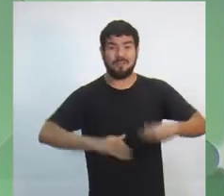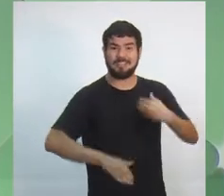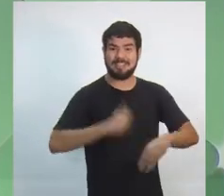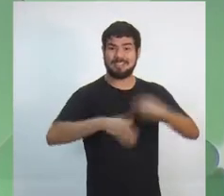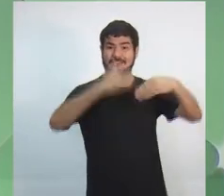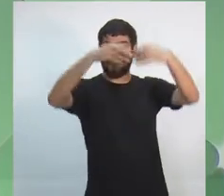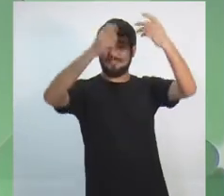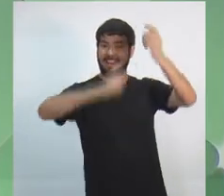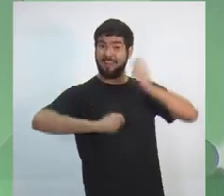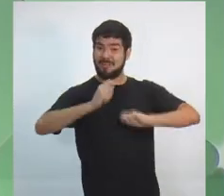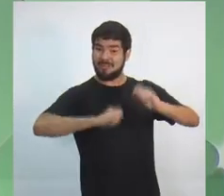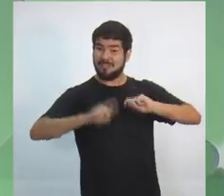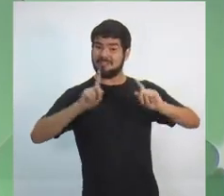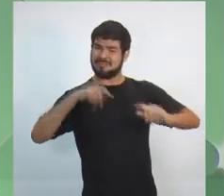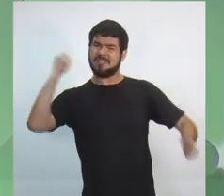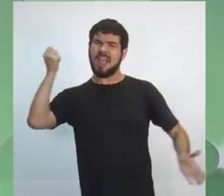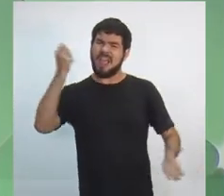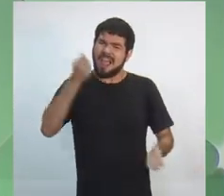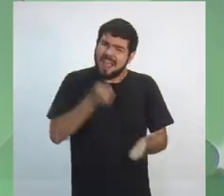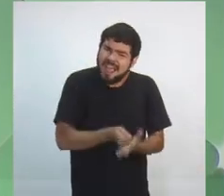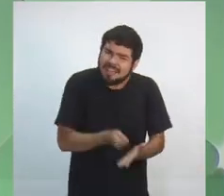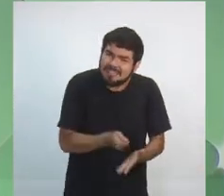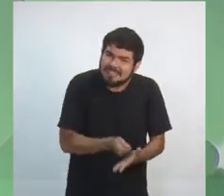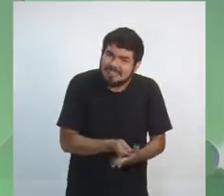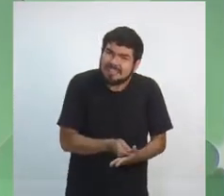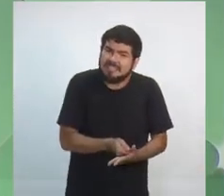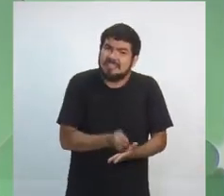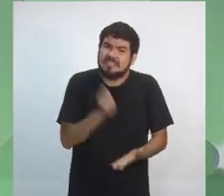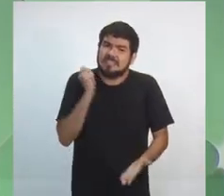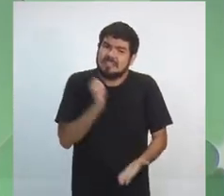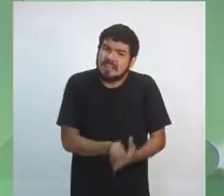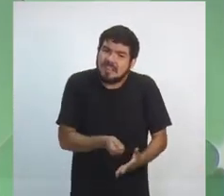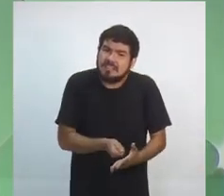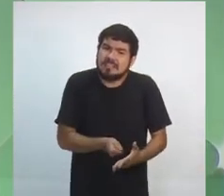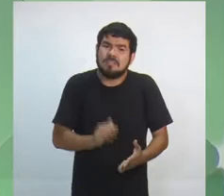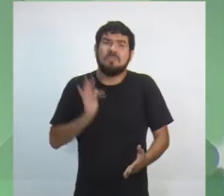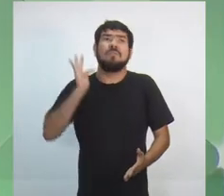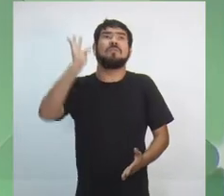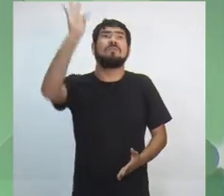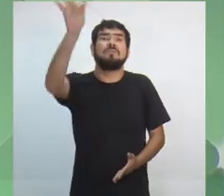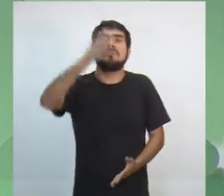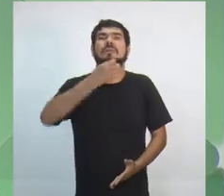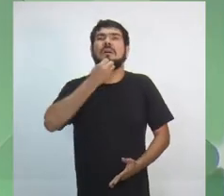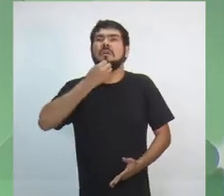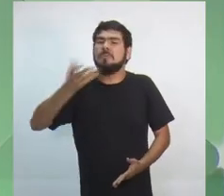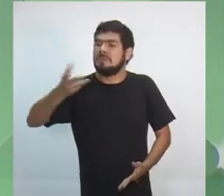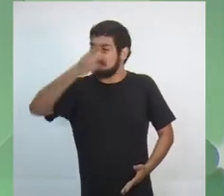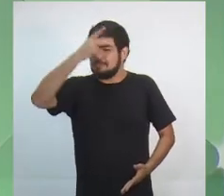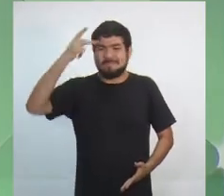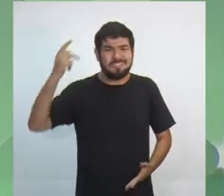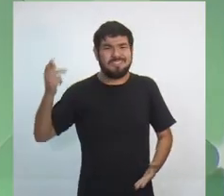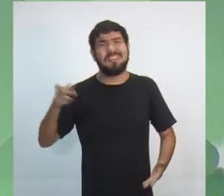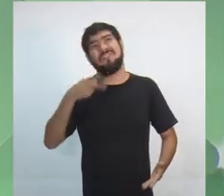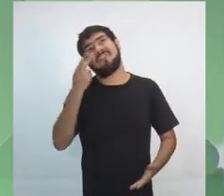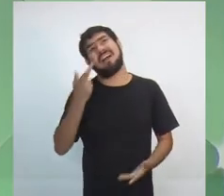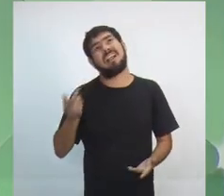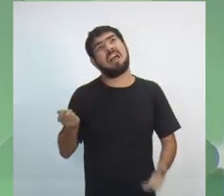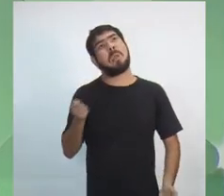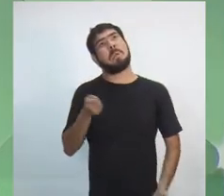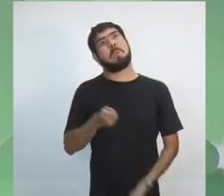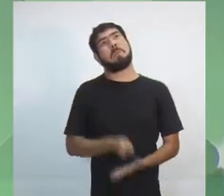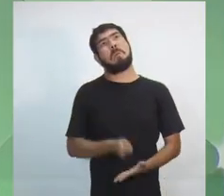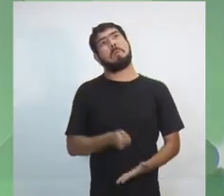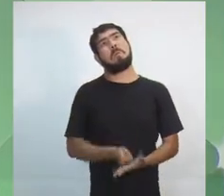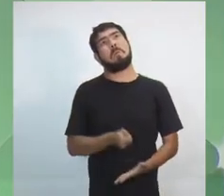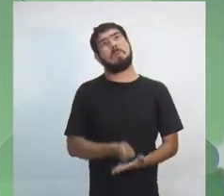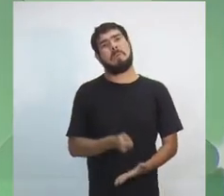econômico, porque nós precisamos garantir um futuro que garanta a equidade entre as pessoas. Se fala muito em meritocracia,